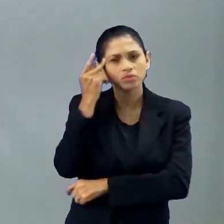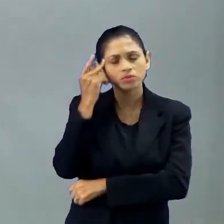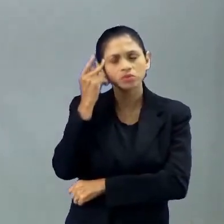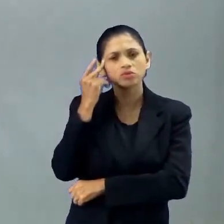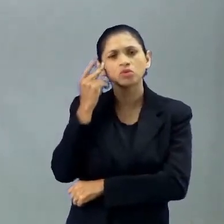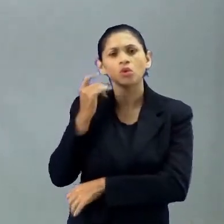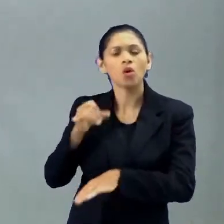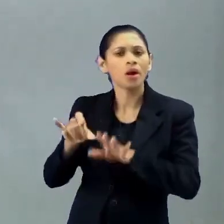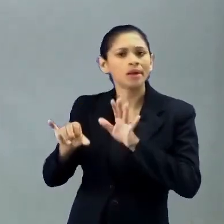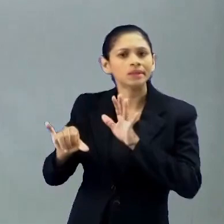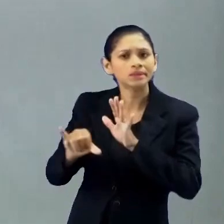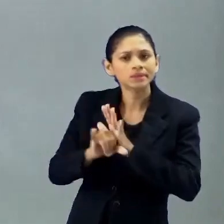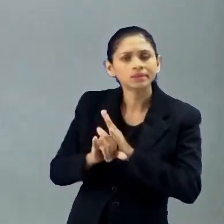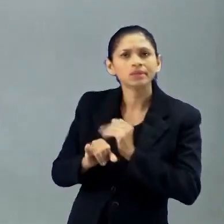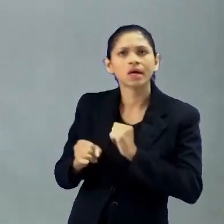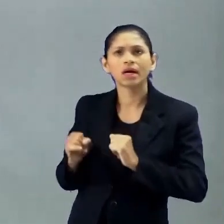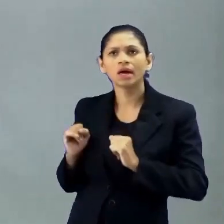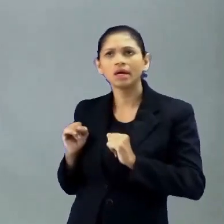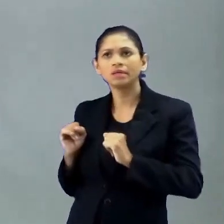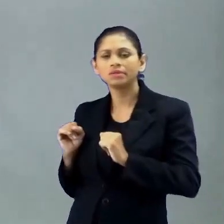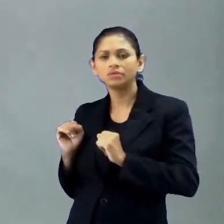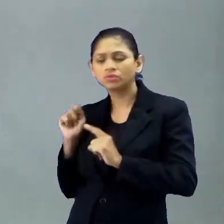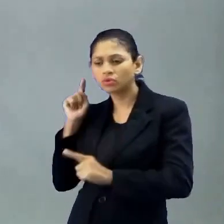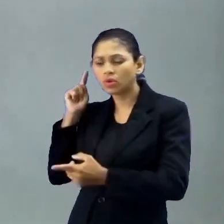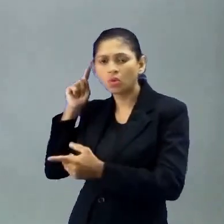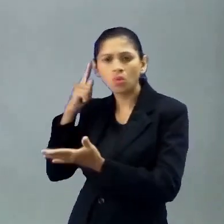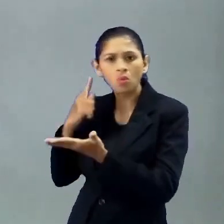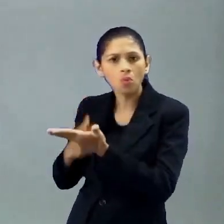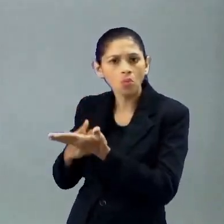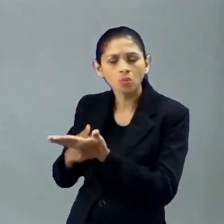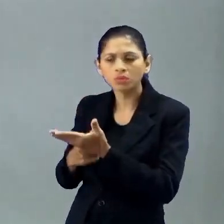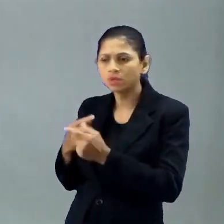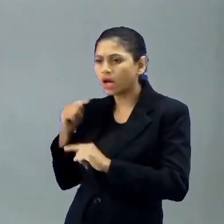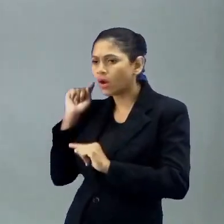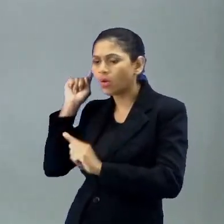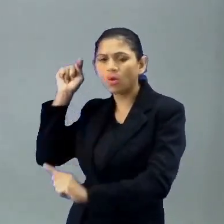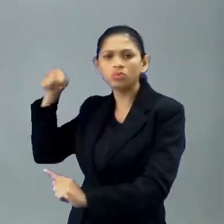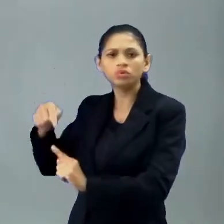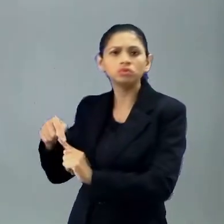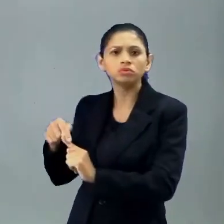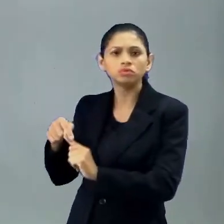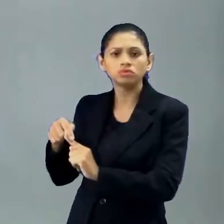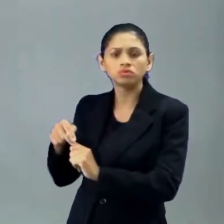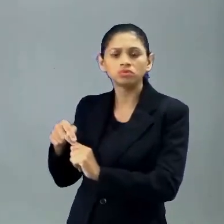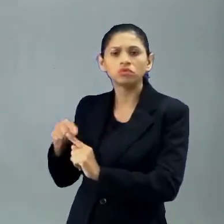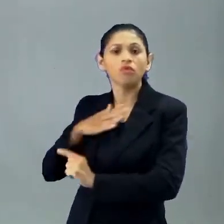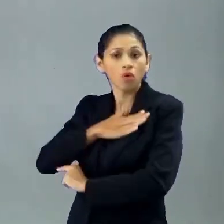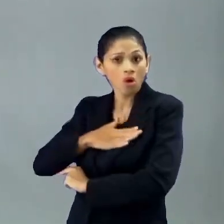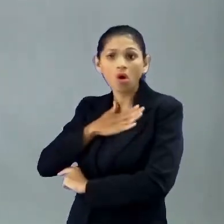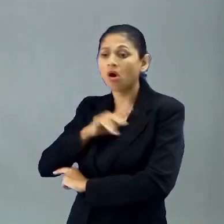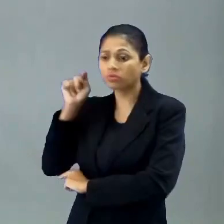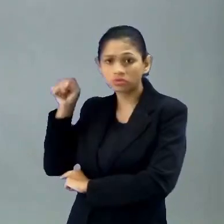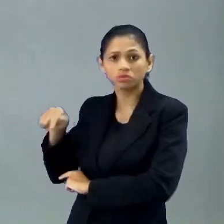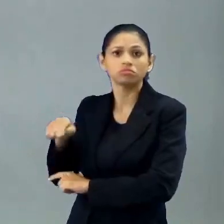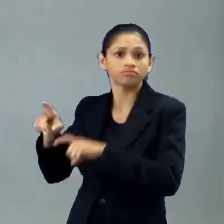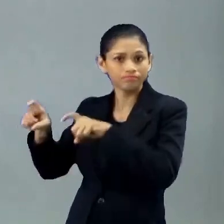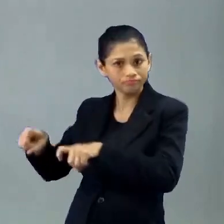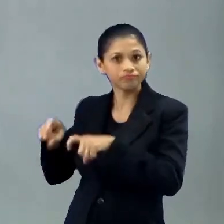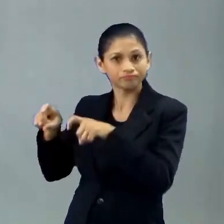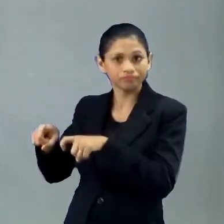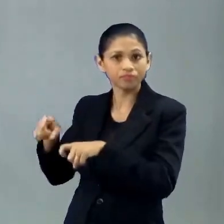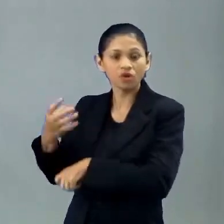sua preferência, que até mesmo pelas suas limitações, não deixam o espaço rural,